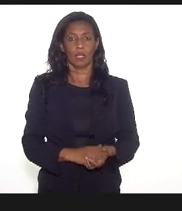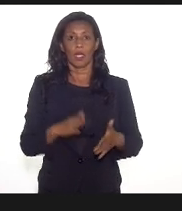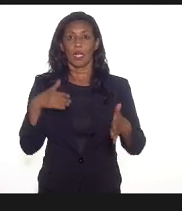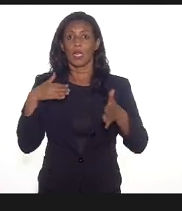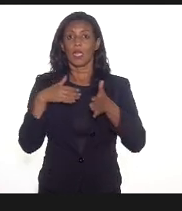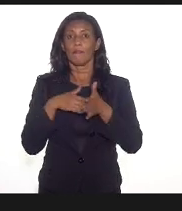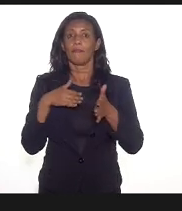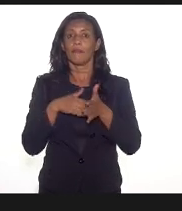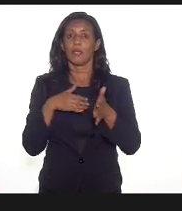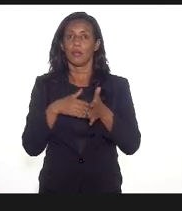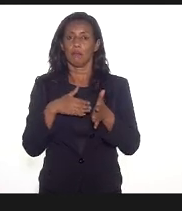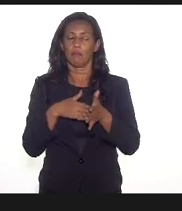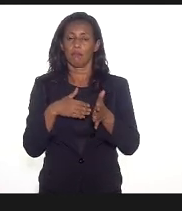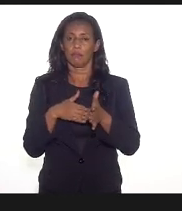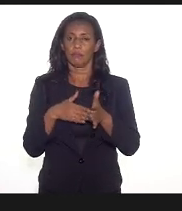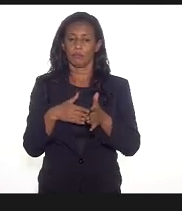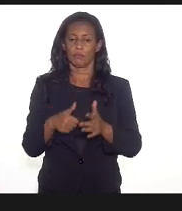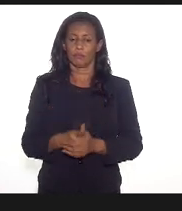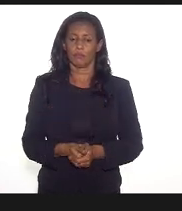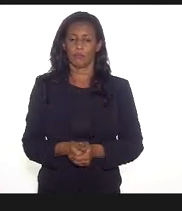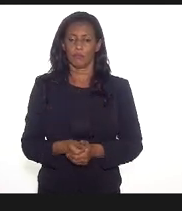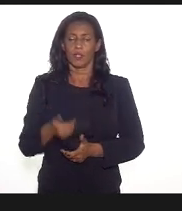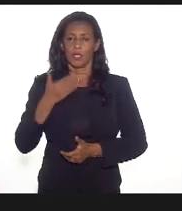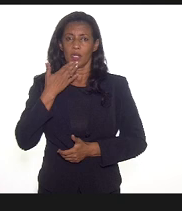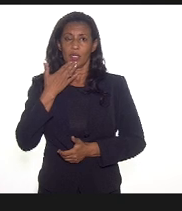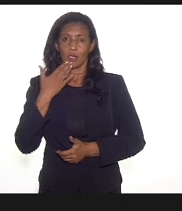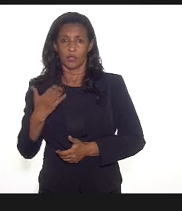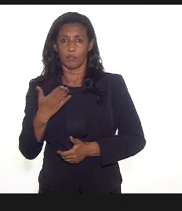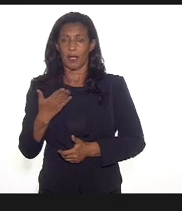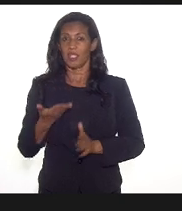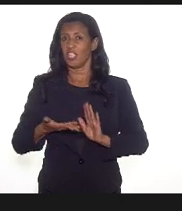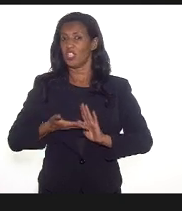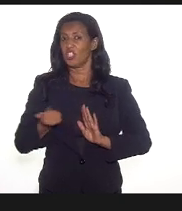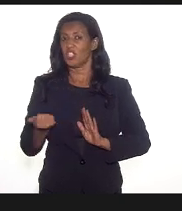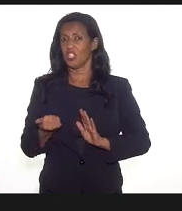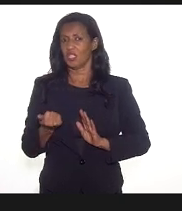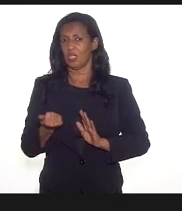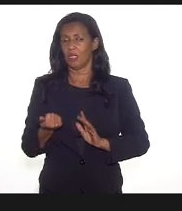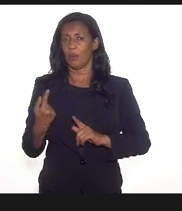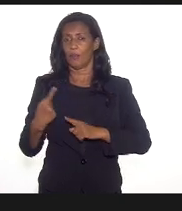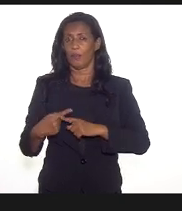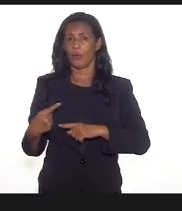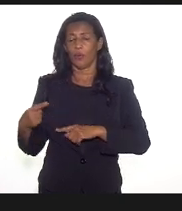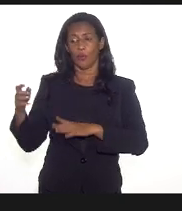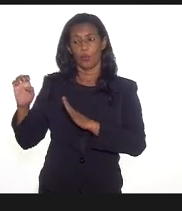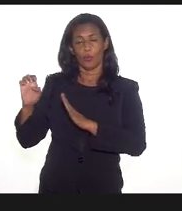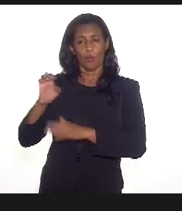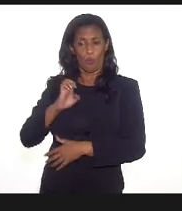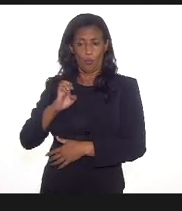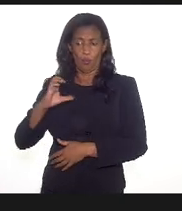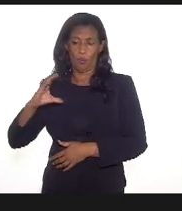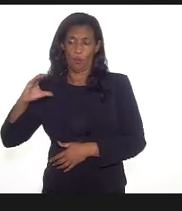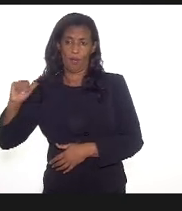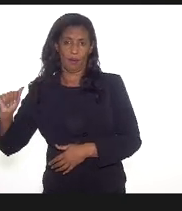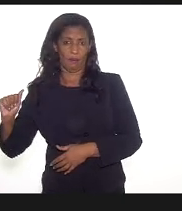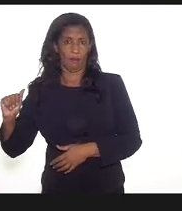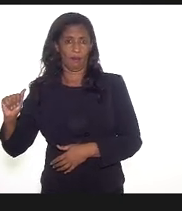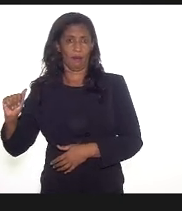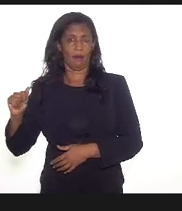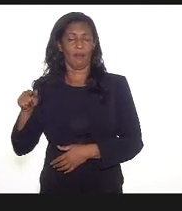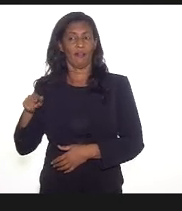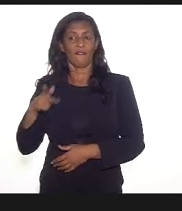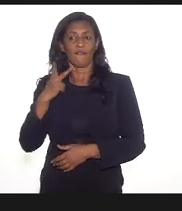nessa questão, eles pedem que elimine, de fato, porque o Estatuto da Criança e do Adolescente vem trazer